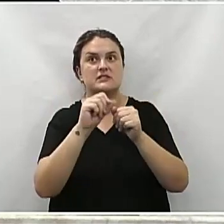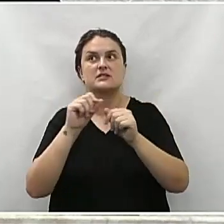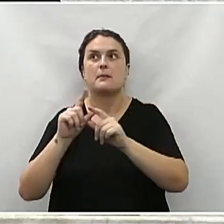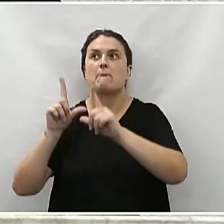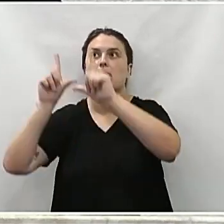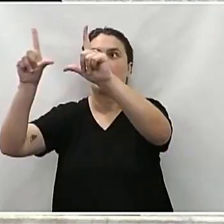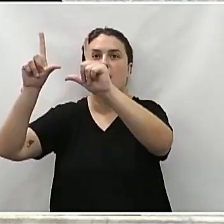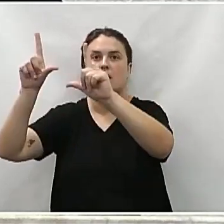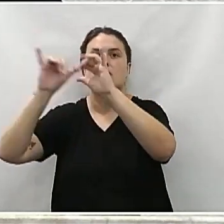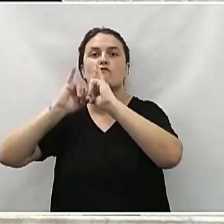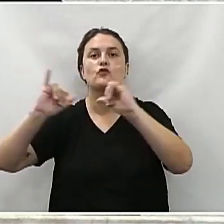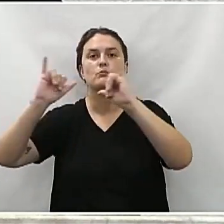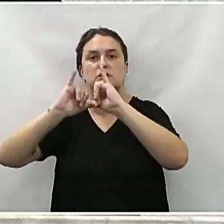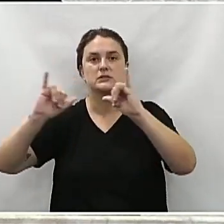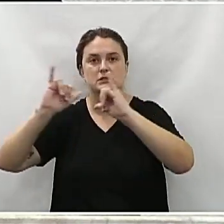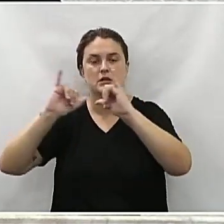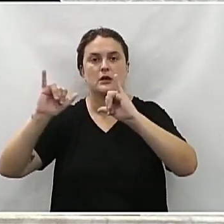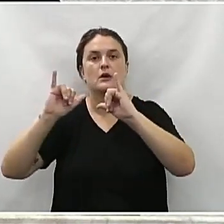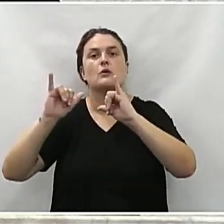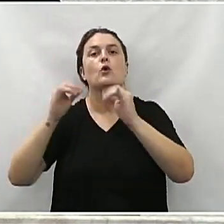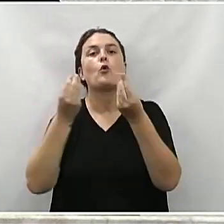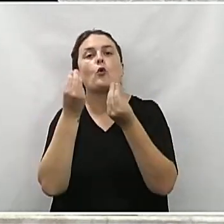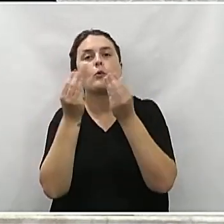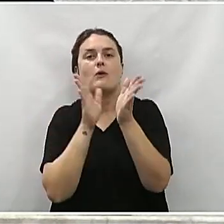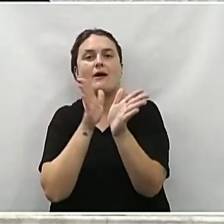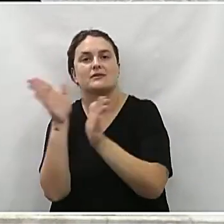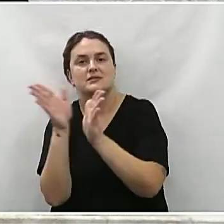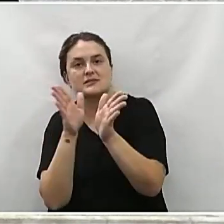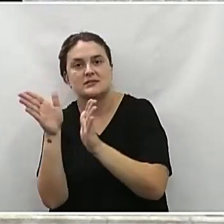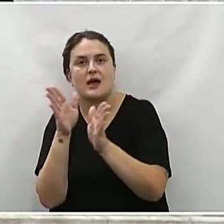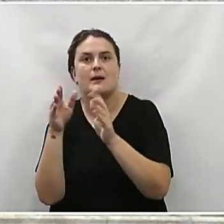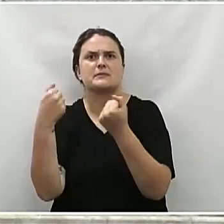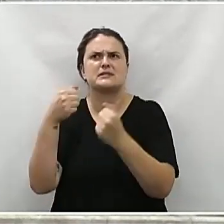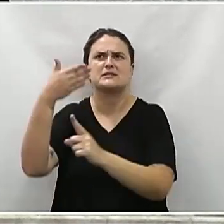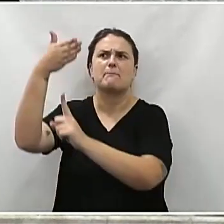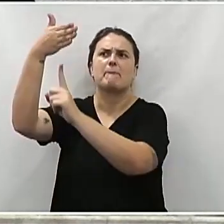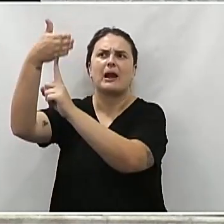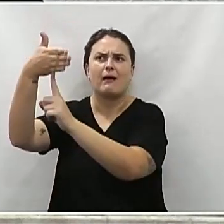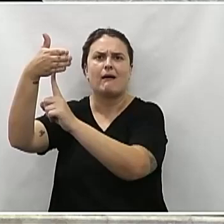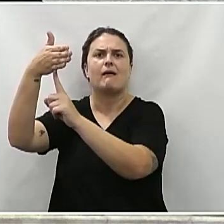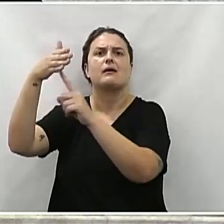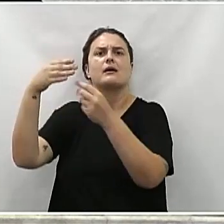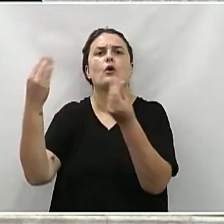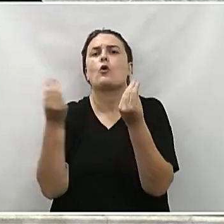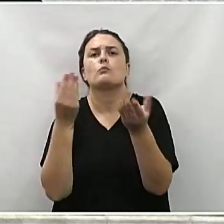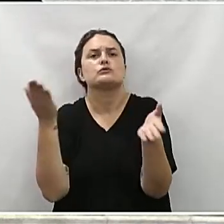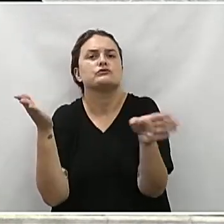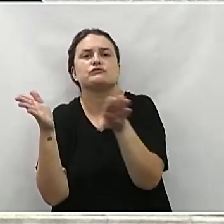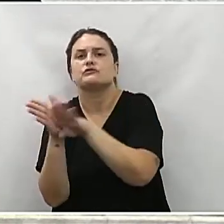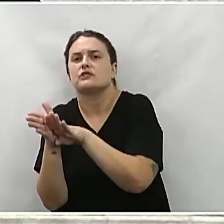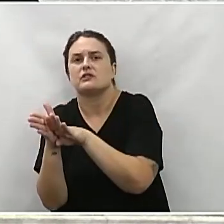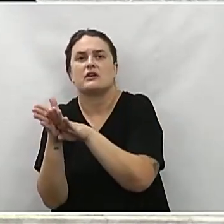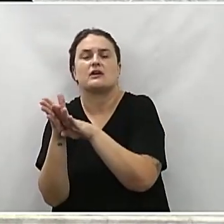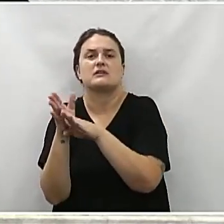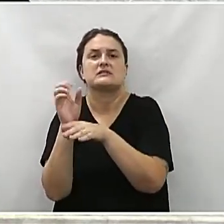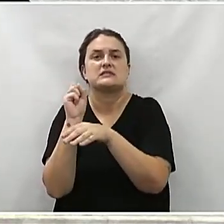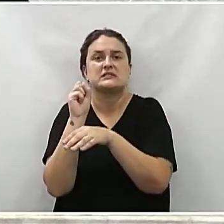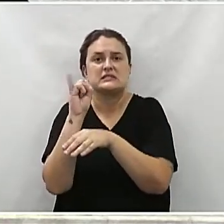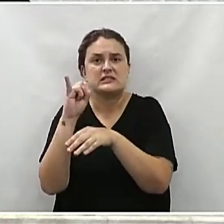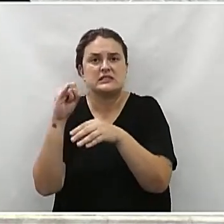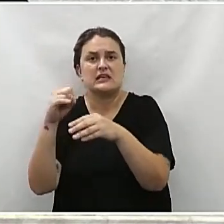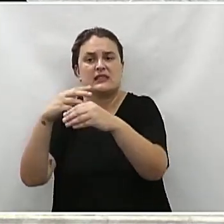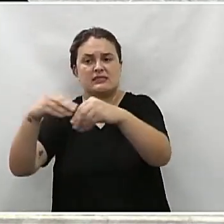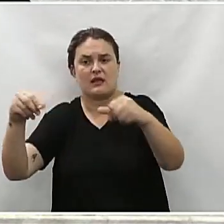meios para oferecer informações, desde o acesso, através de placas indicativas, de como chegar ao local, se é terreno